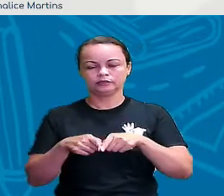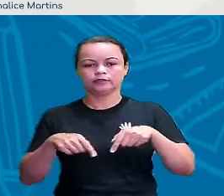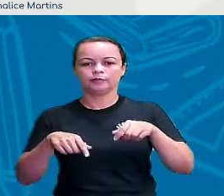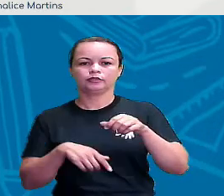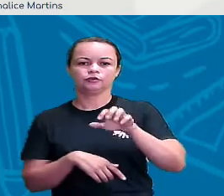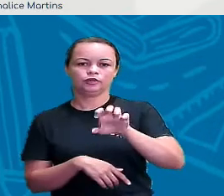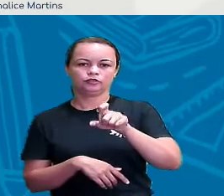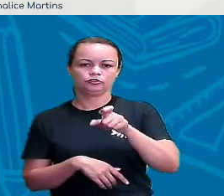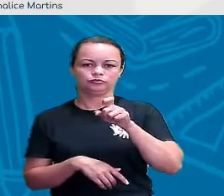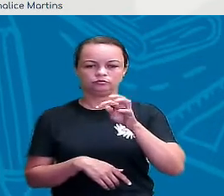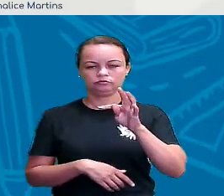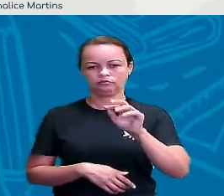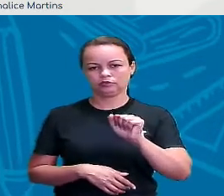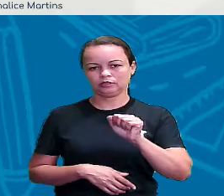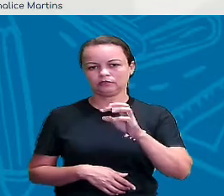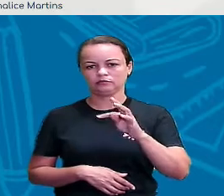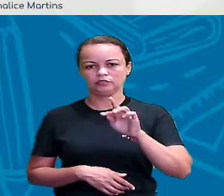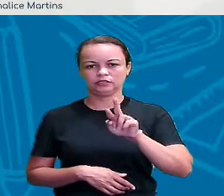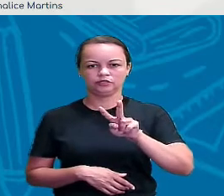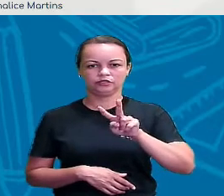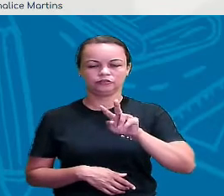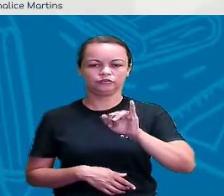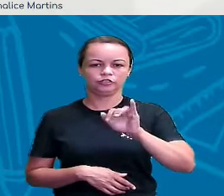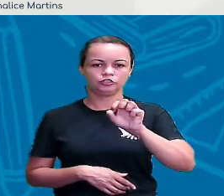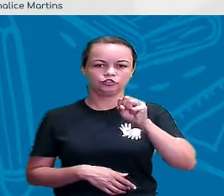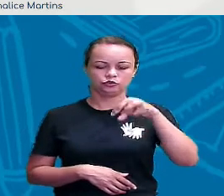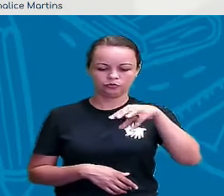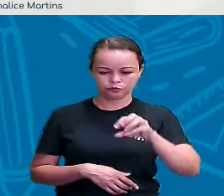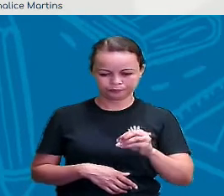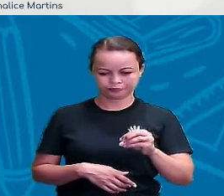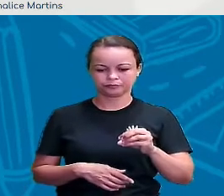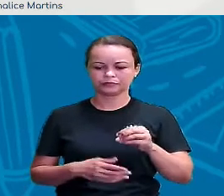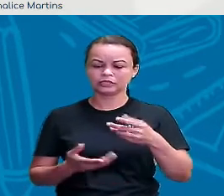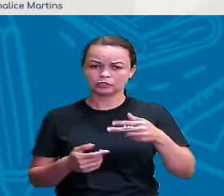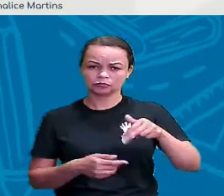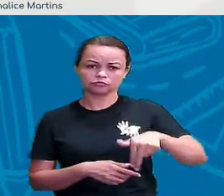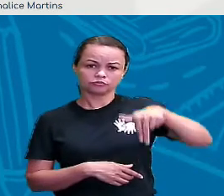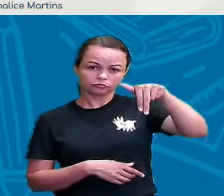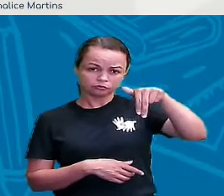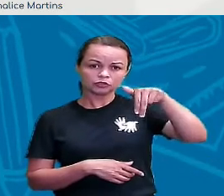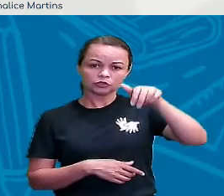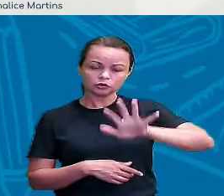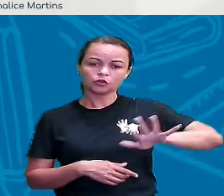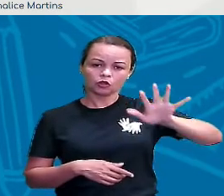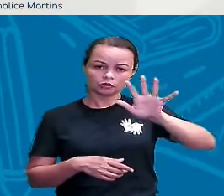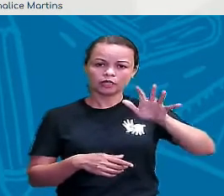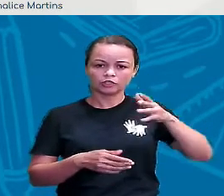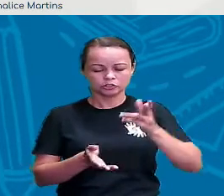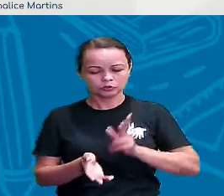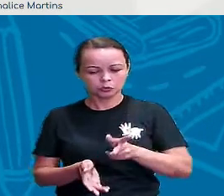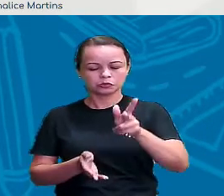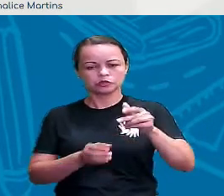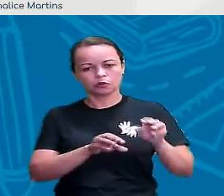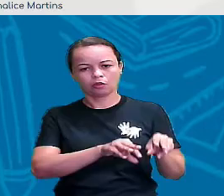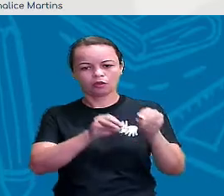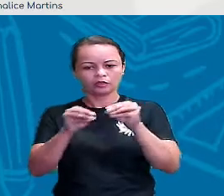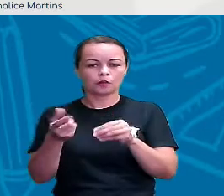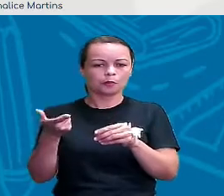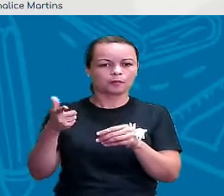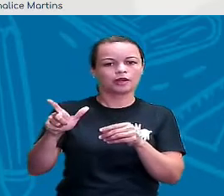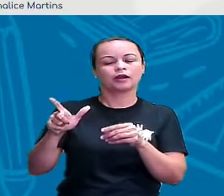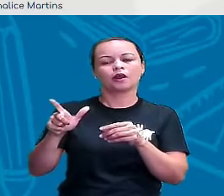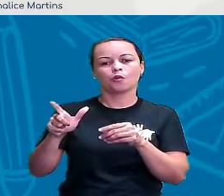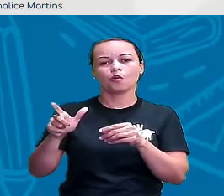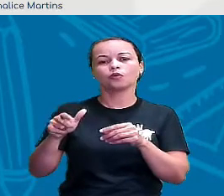das pessoas do Nordeste para o Sudeste continuou, mas houve aí também uma migração para a